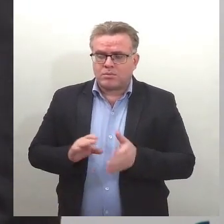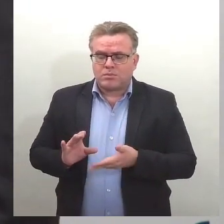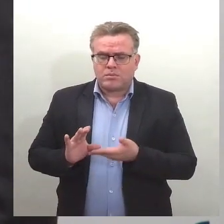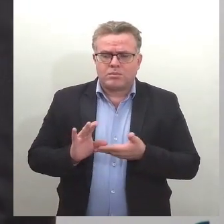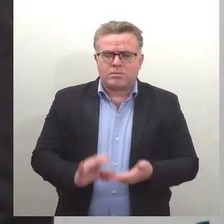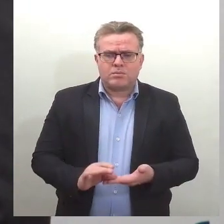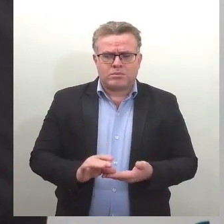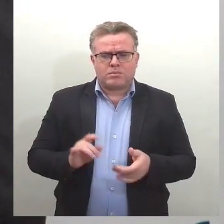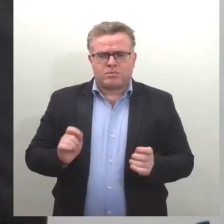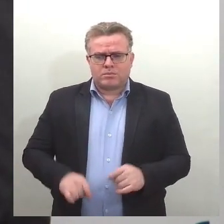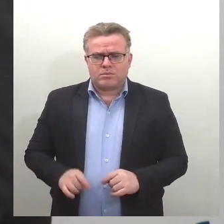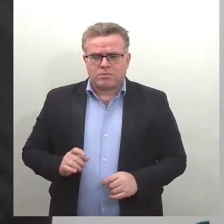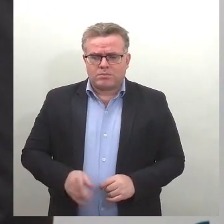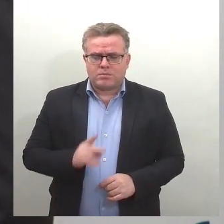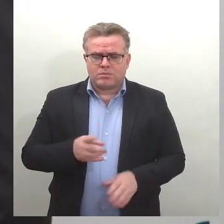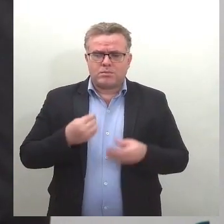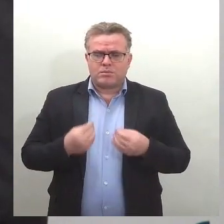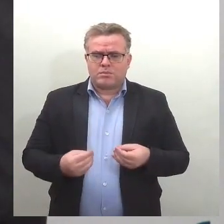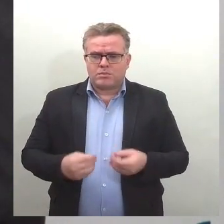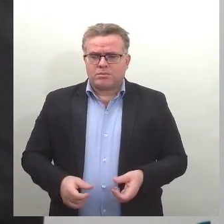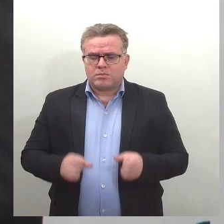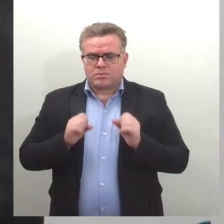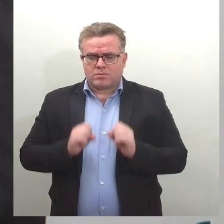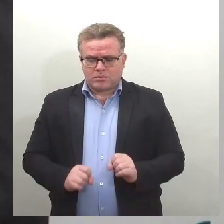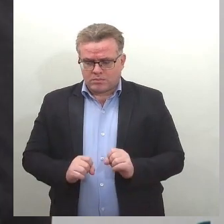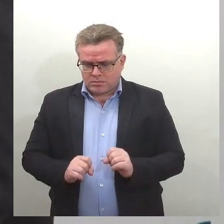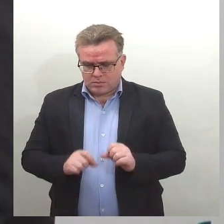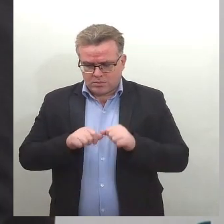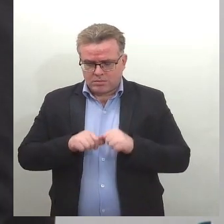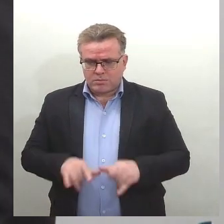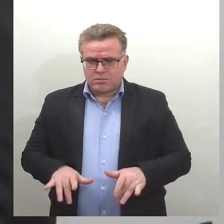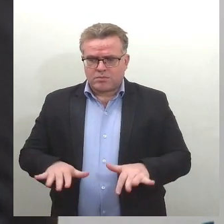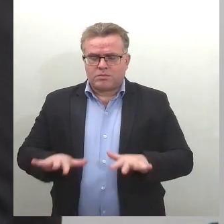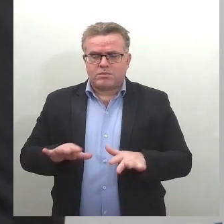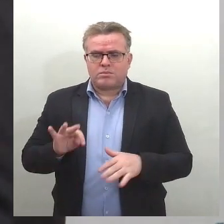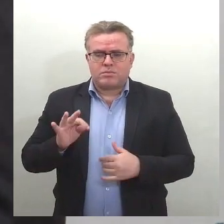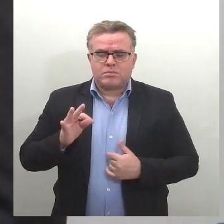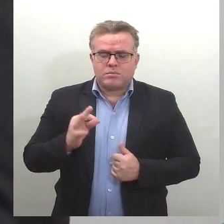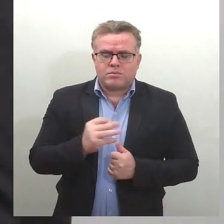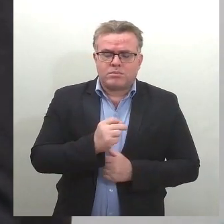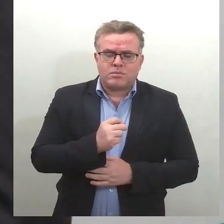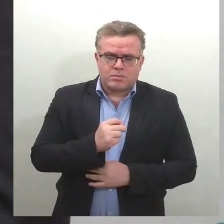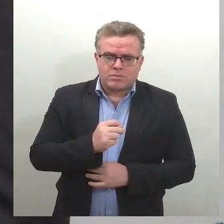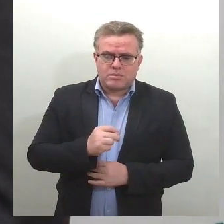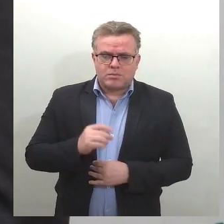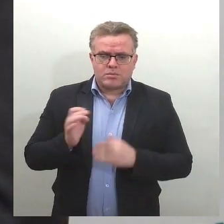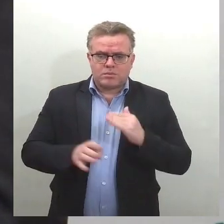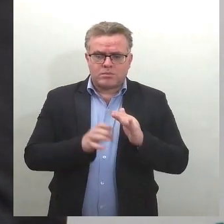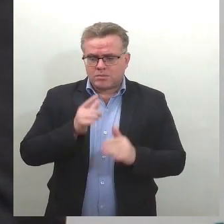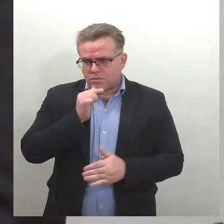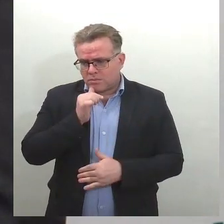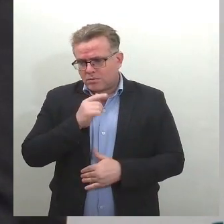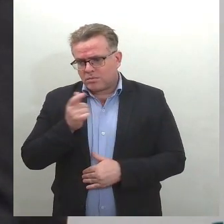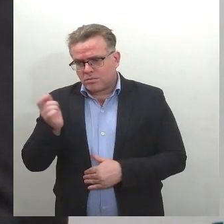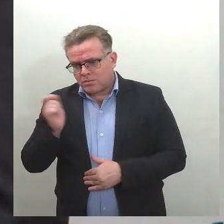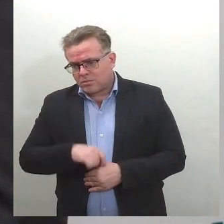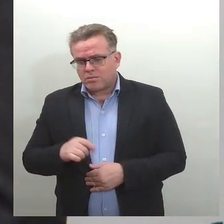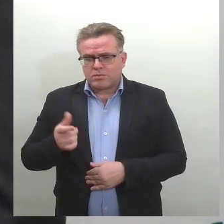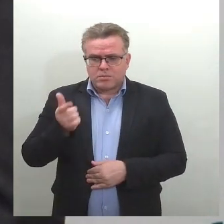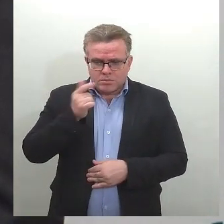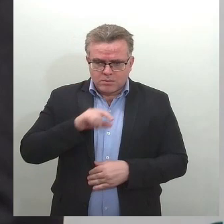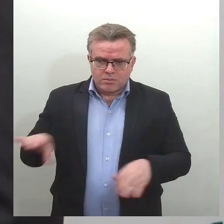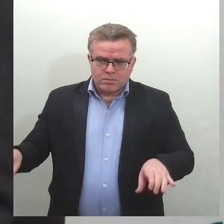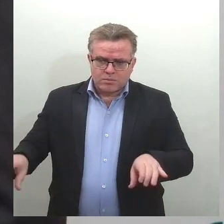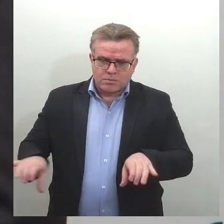colocar via governo do Estado, para a DESO adquirir tubos para poder botar rede de água, a gente vai colocar do